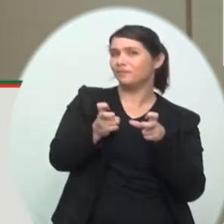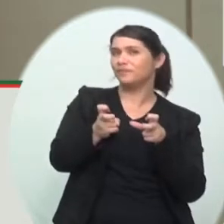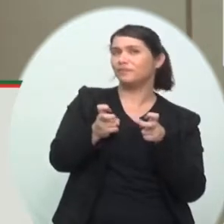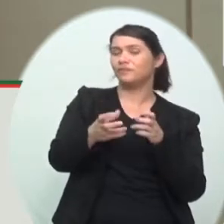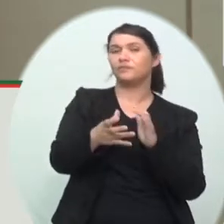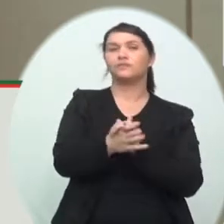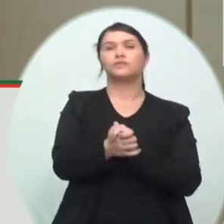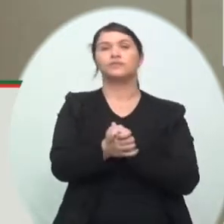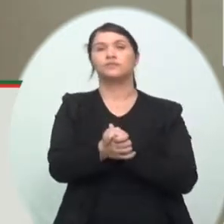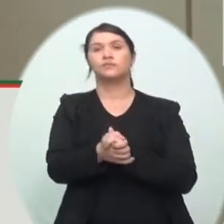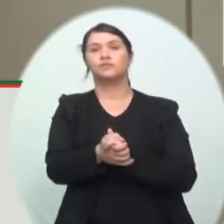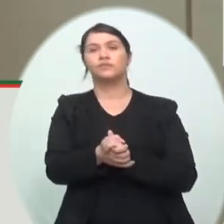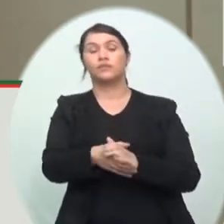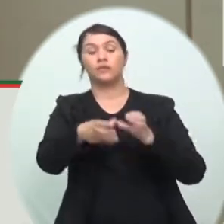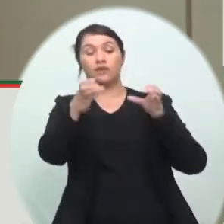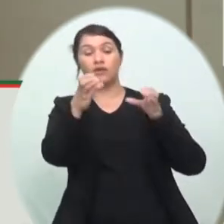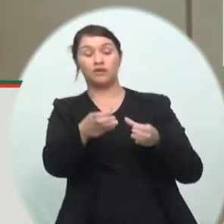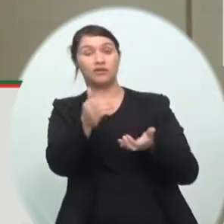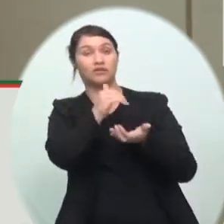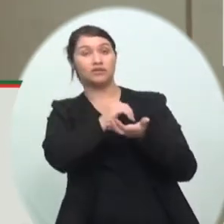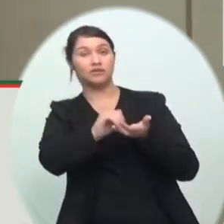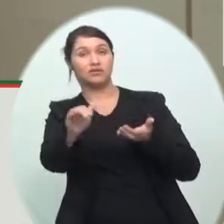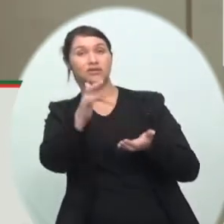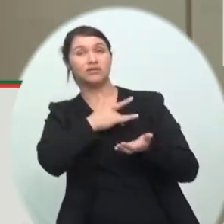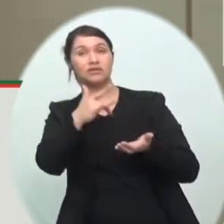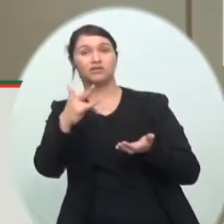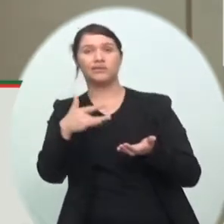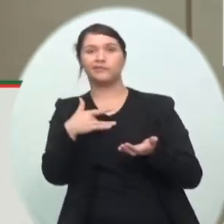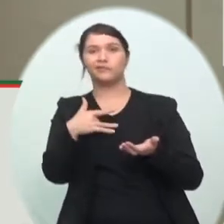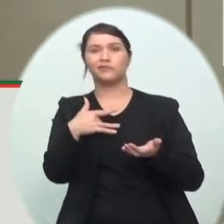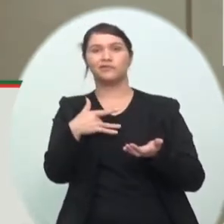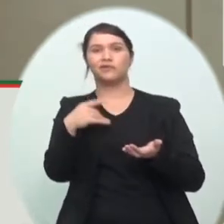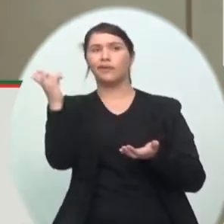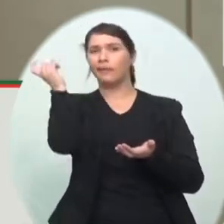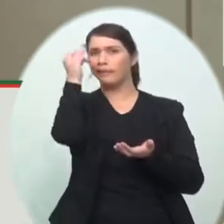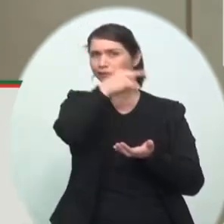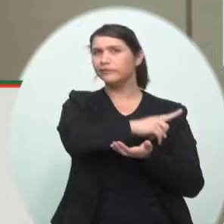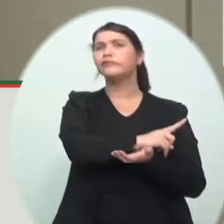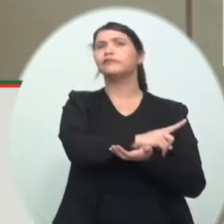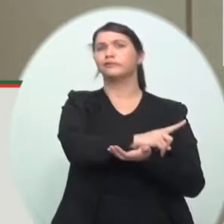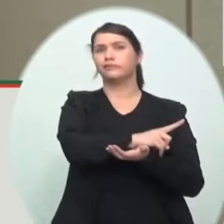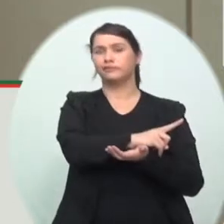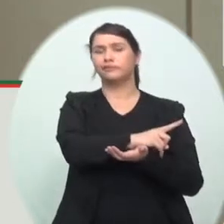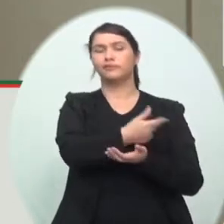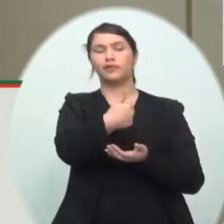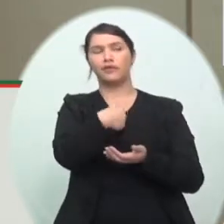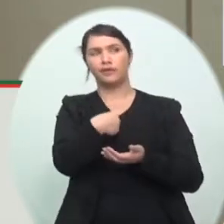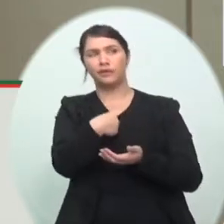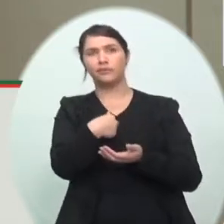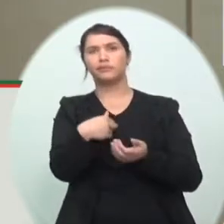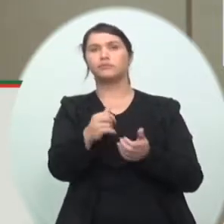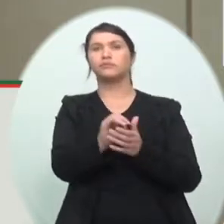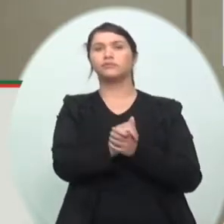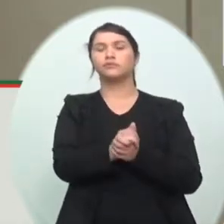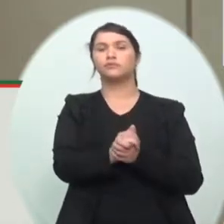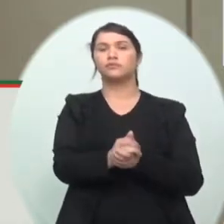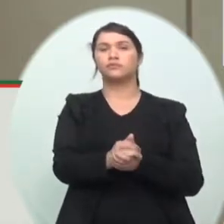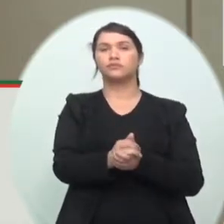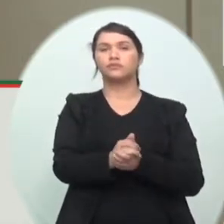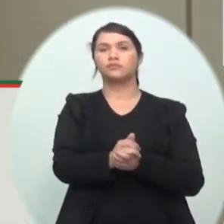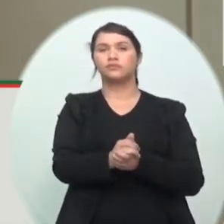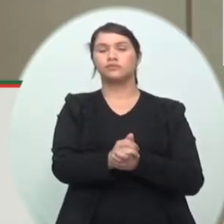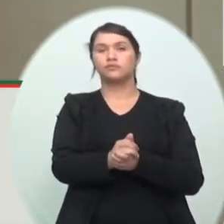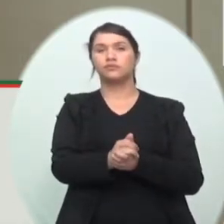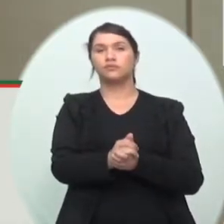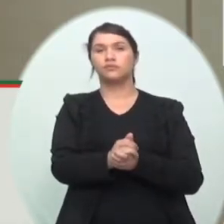nessa secretaria as coisas não andam muito bem. Eu até acompanhei aqui os senhores colocando